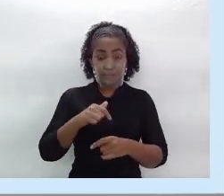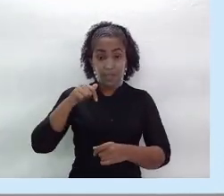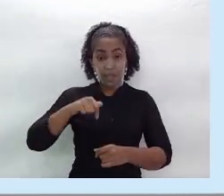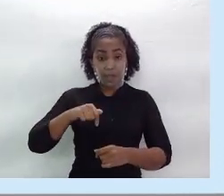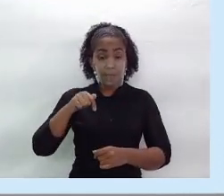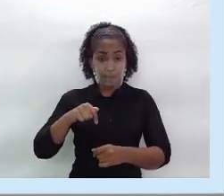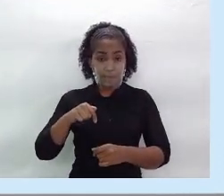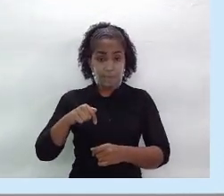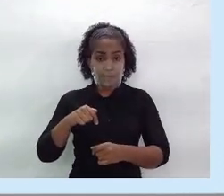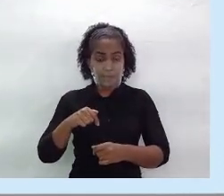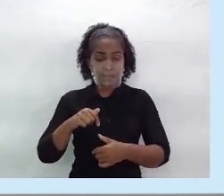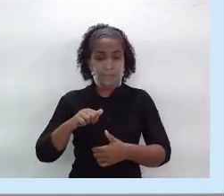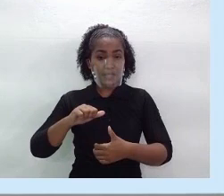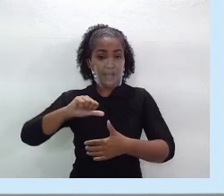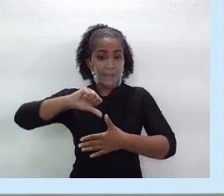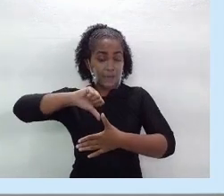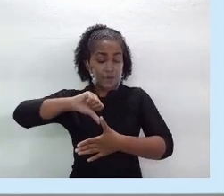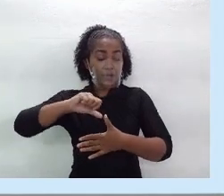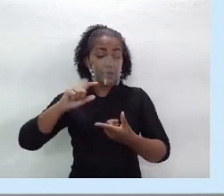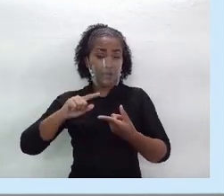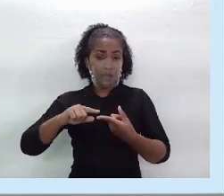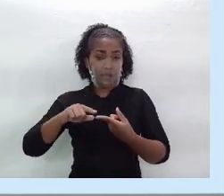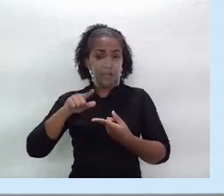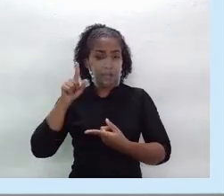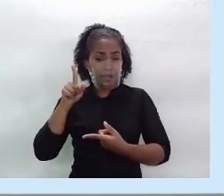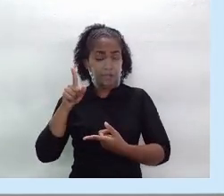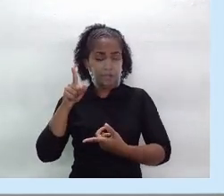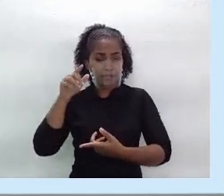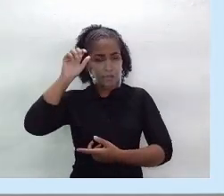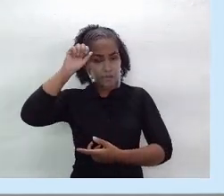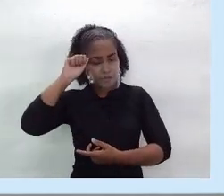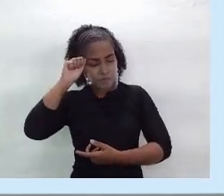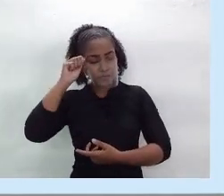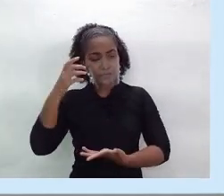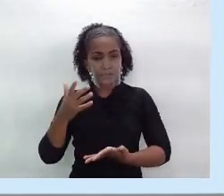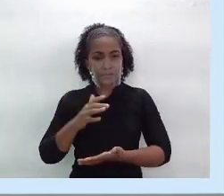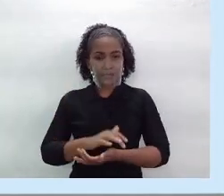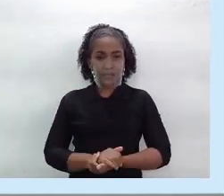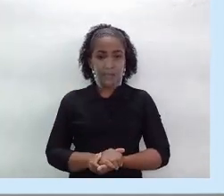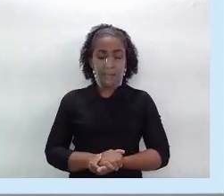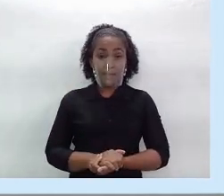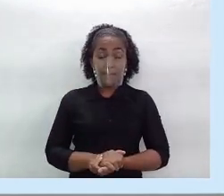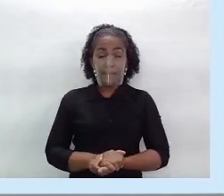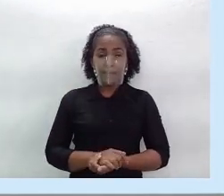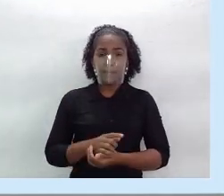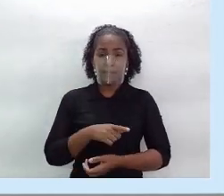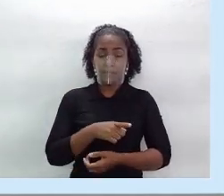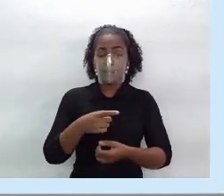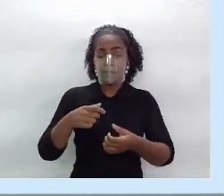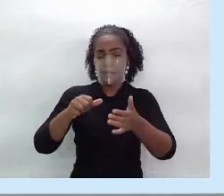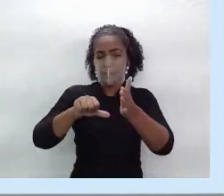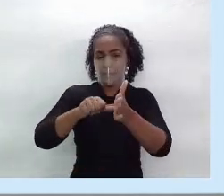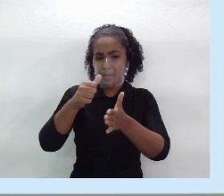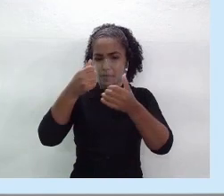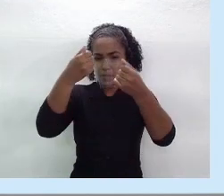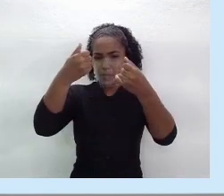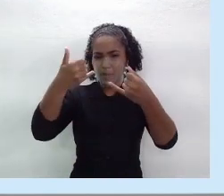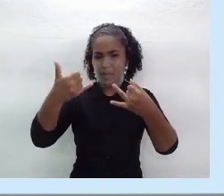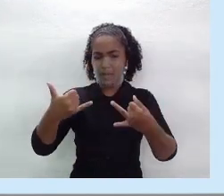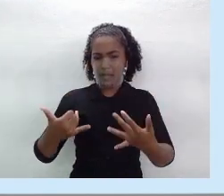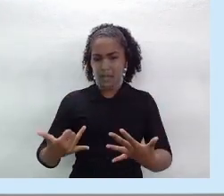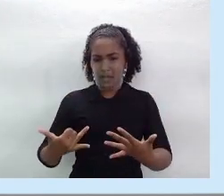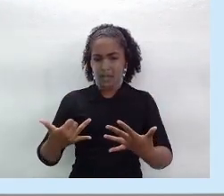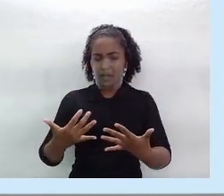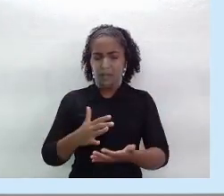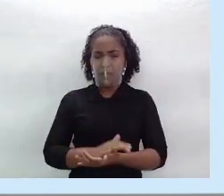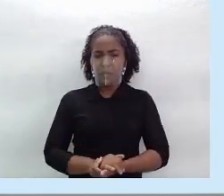aqui na nossa América do Sul quanto lá na África. Então, primeiro, a gente vai falar sobre a